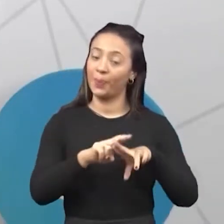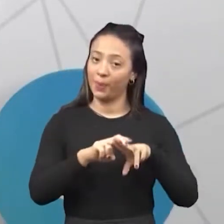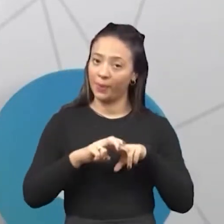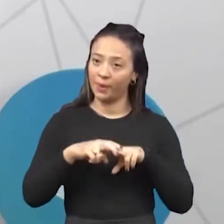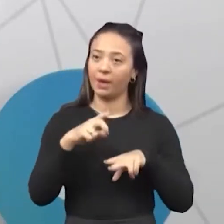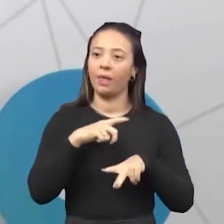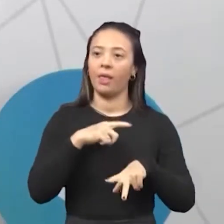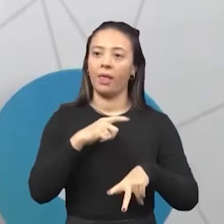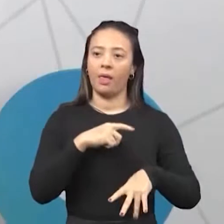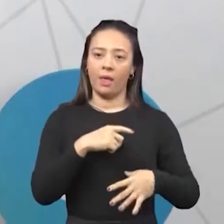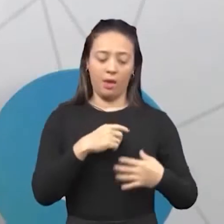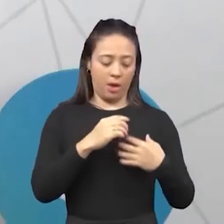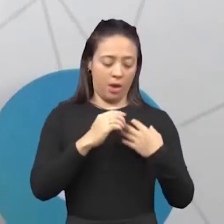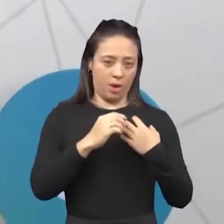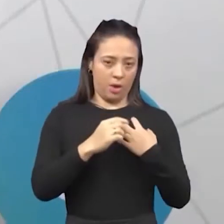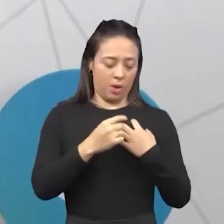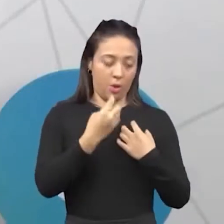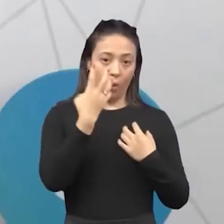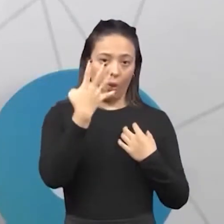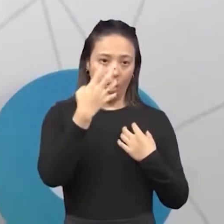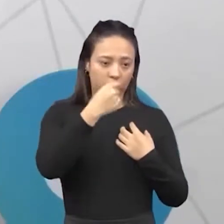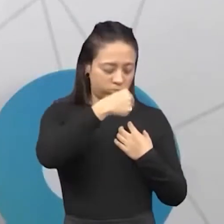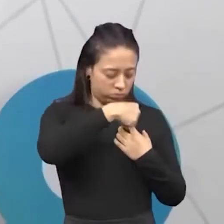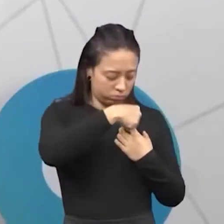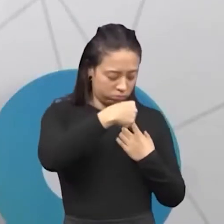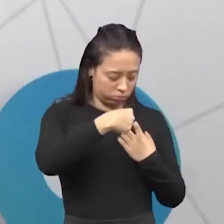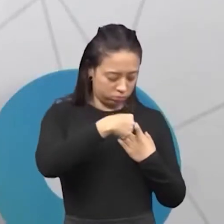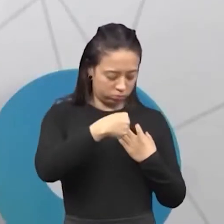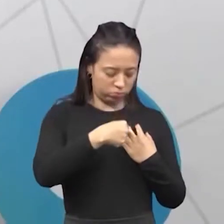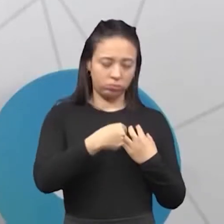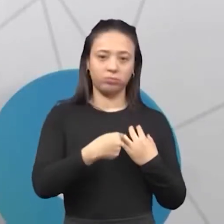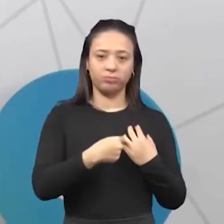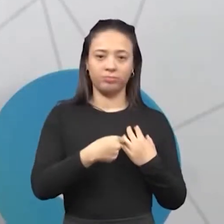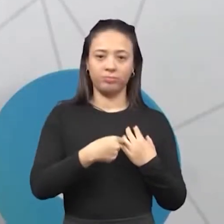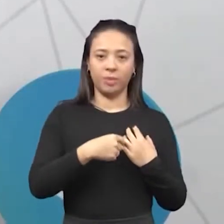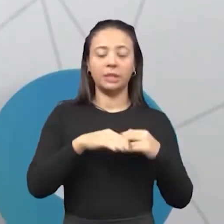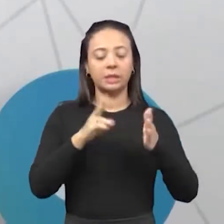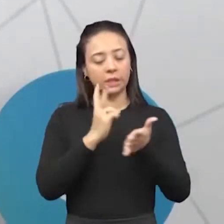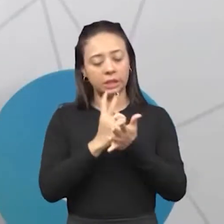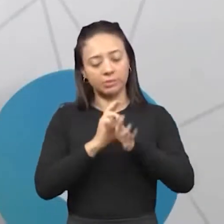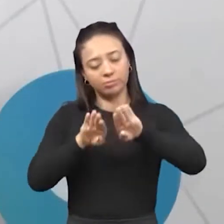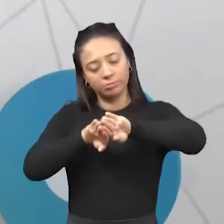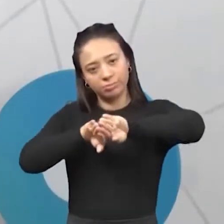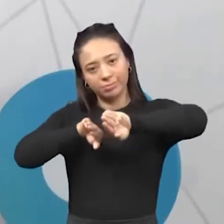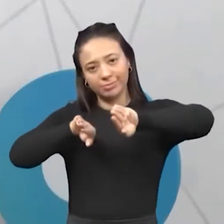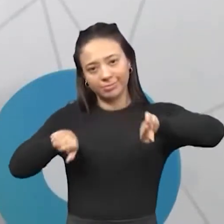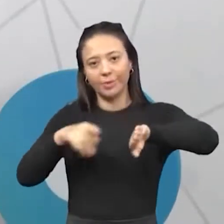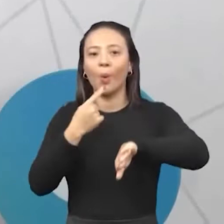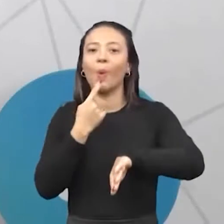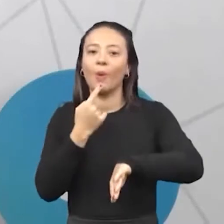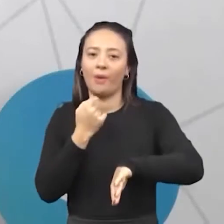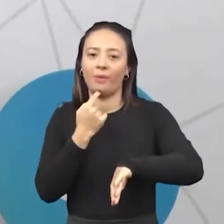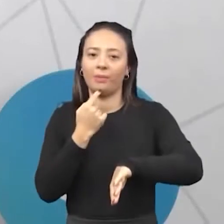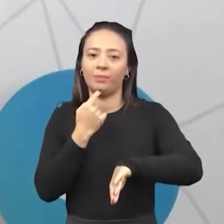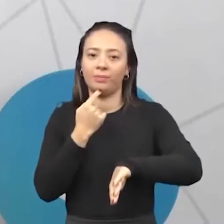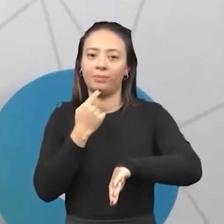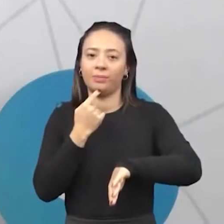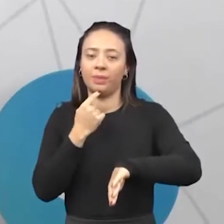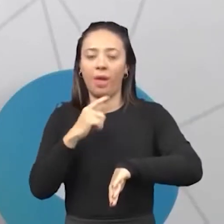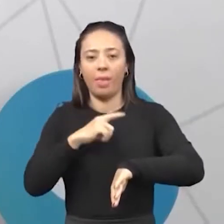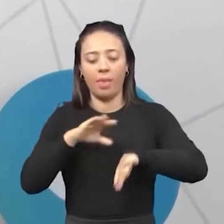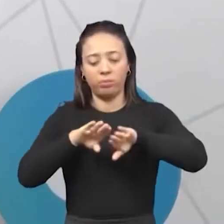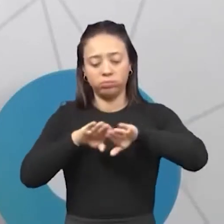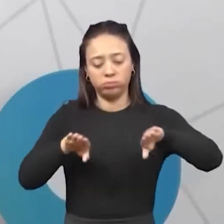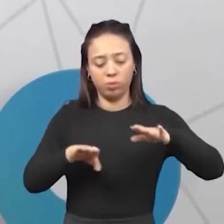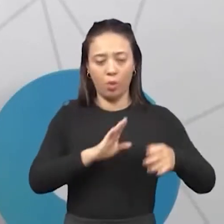cavidades permite com que esse sangue eles não se misturem. Então, a gente vai ter uma parte do coração onde vai ter